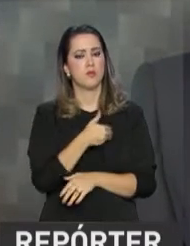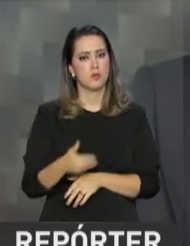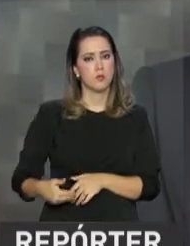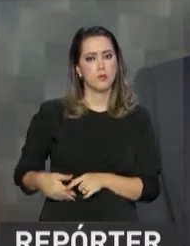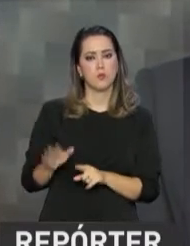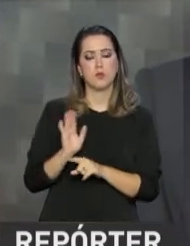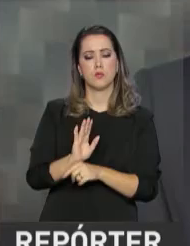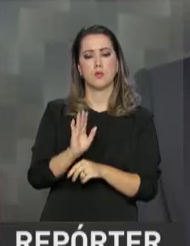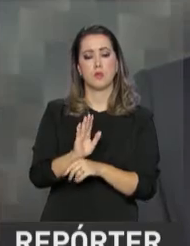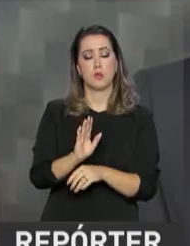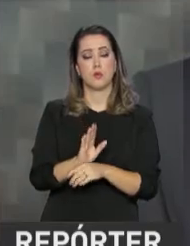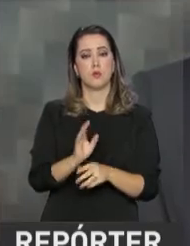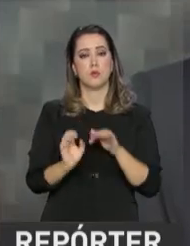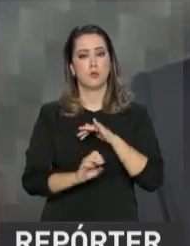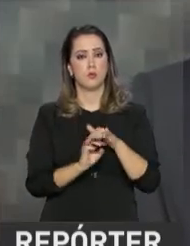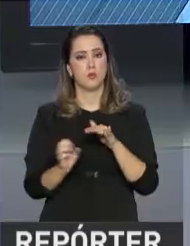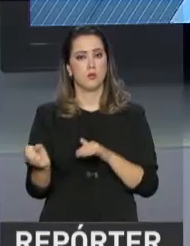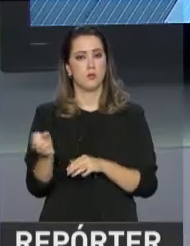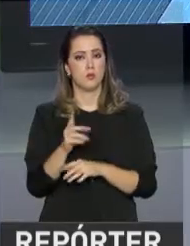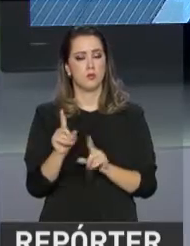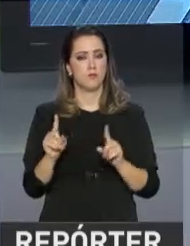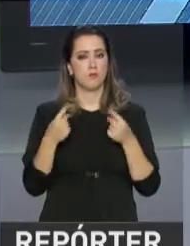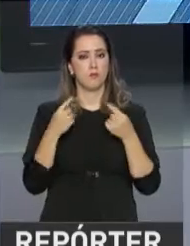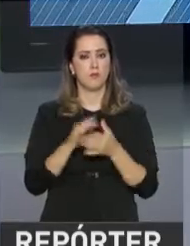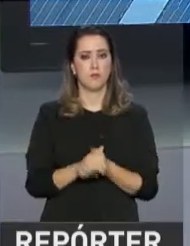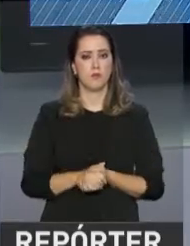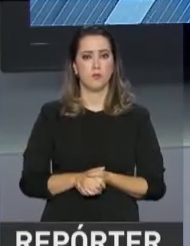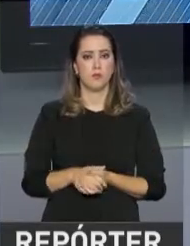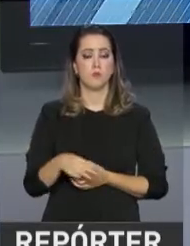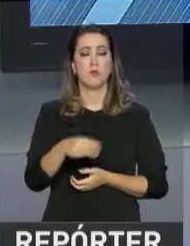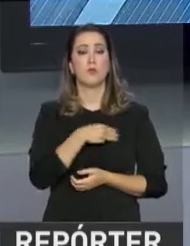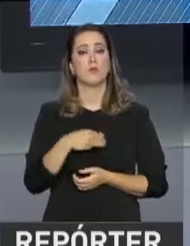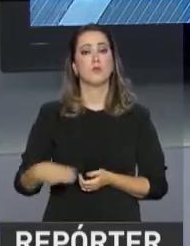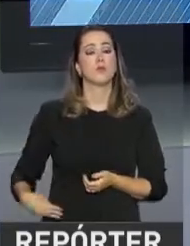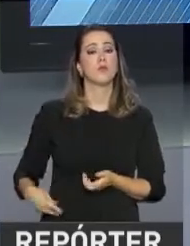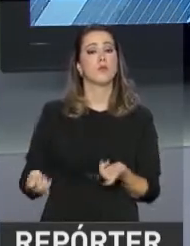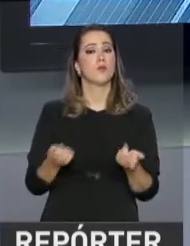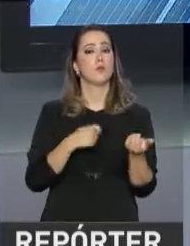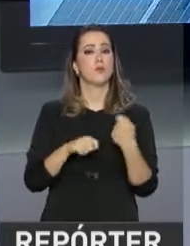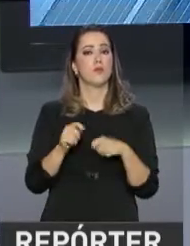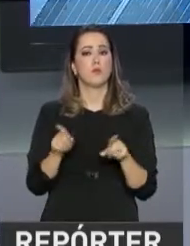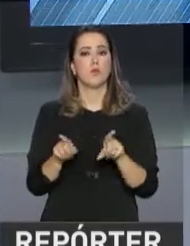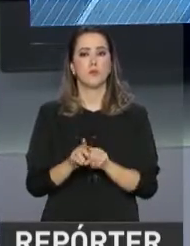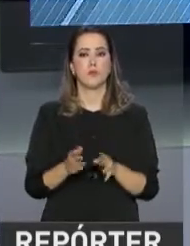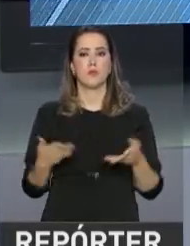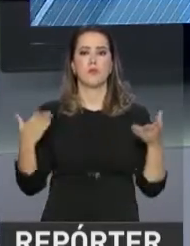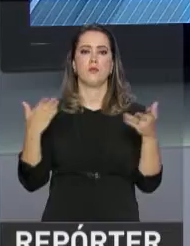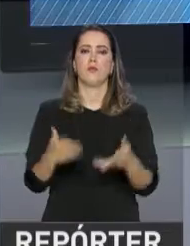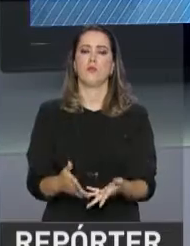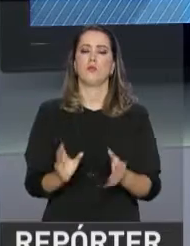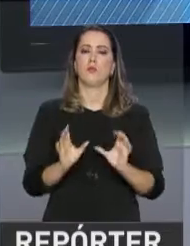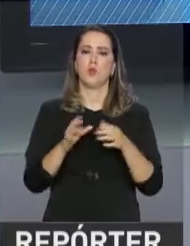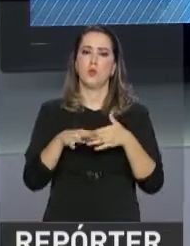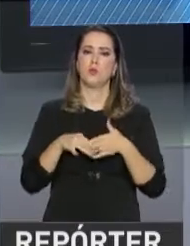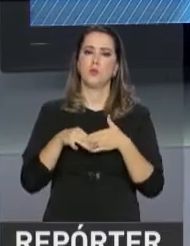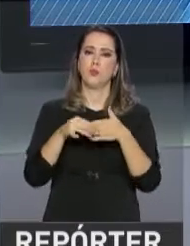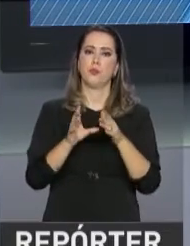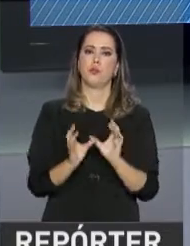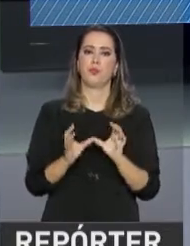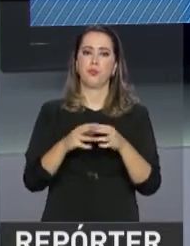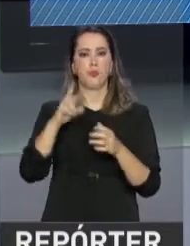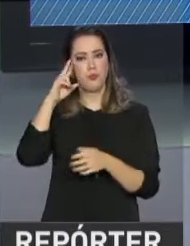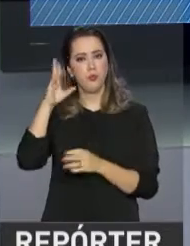as empresas a enfrentar este novo desafio o ministro da fazenda henrique meirelles também faz parte da delegação de autoridades que